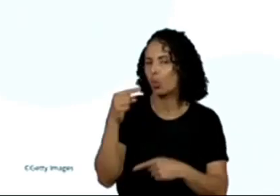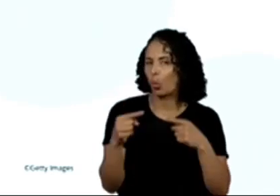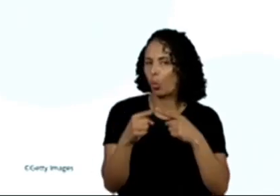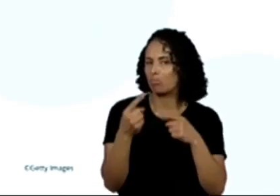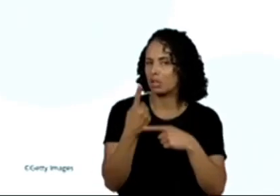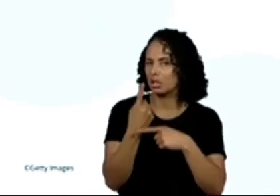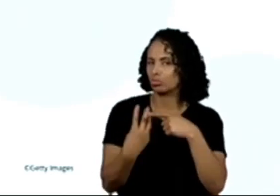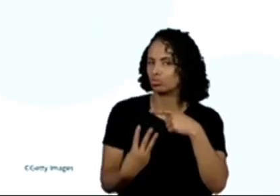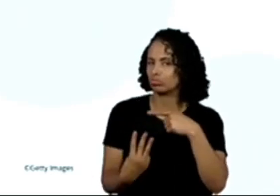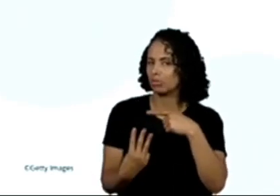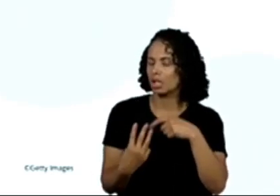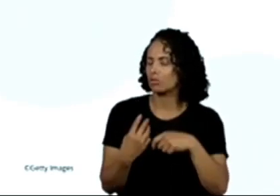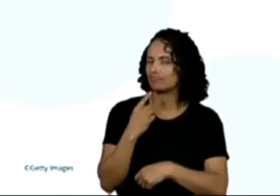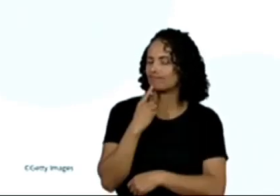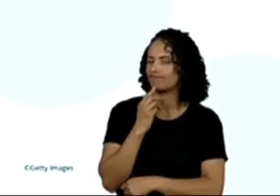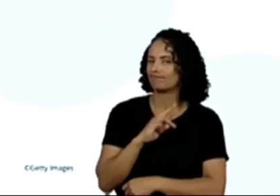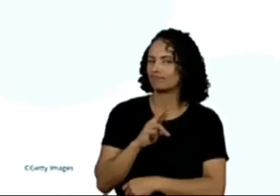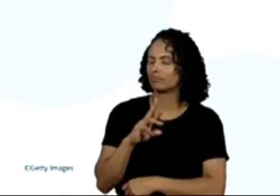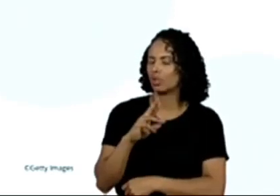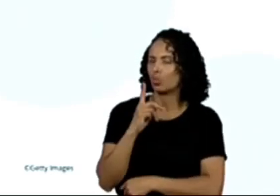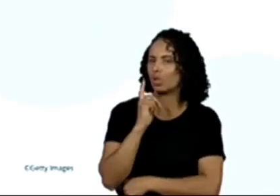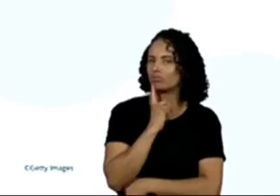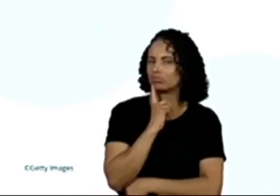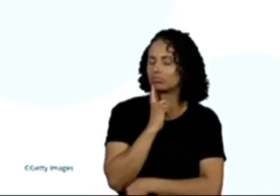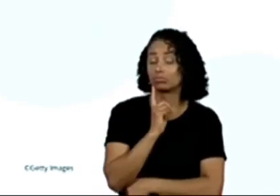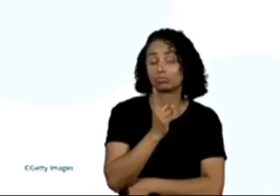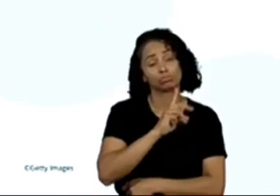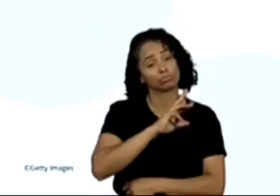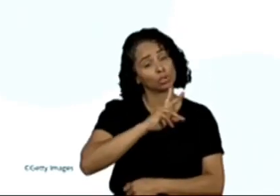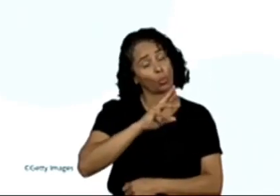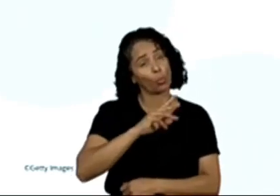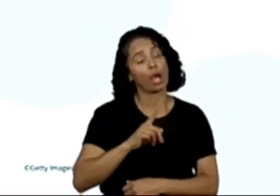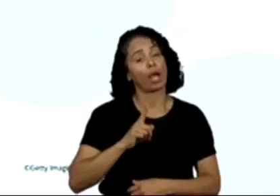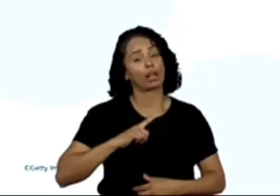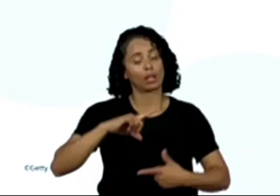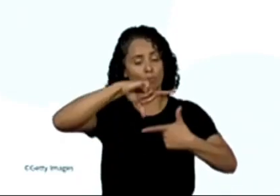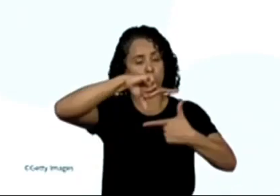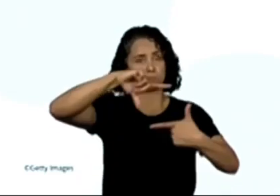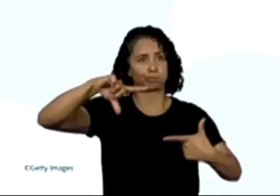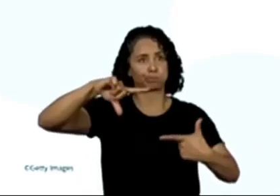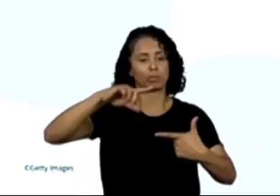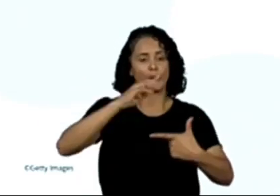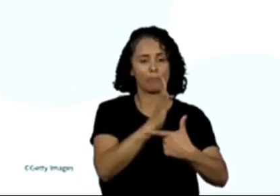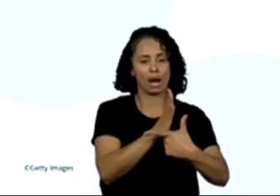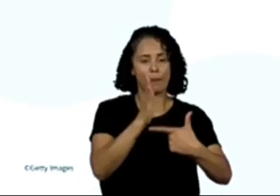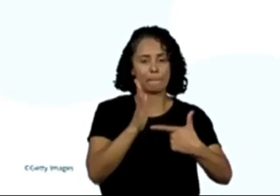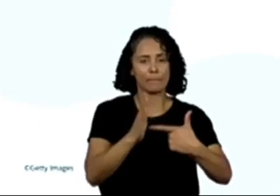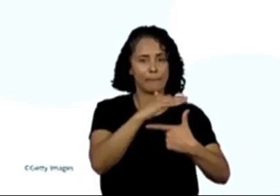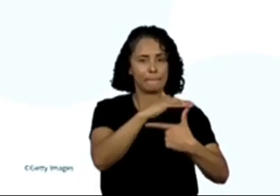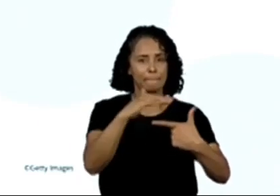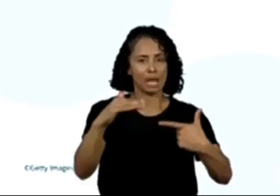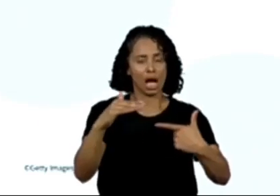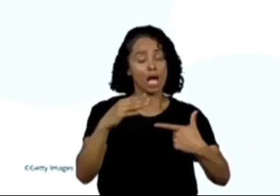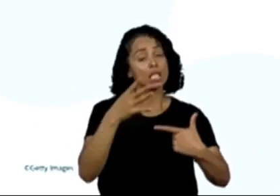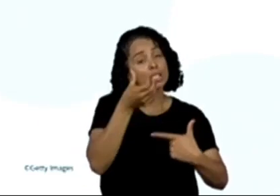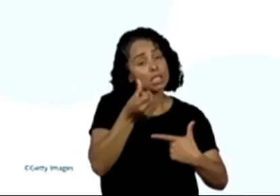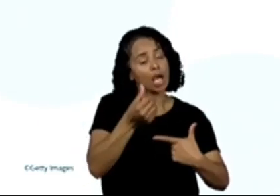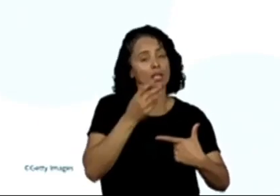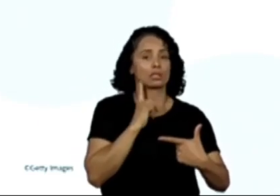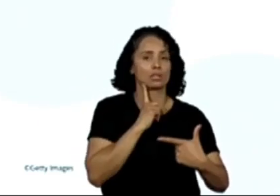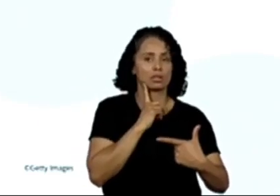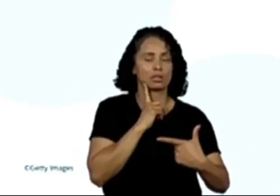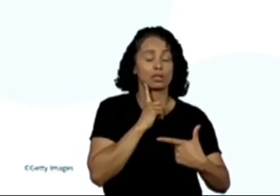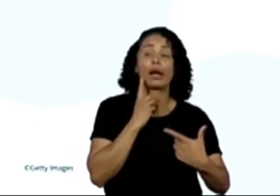ser a terça parte um pedaço só. Não, porque você dividiu em 6, né? Aí vai ser a sexta parte, não é? Isso. Então, devem